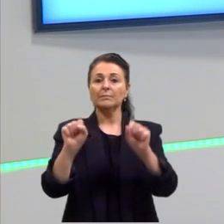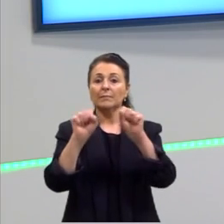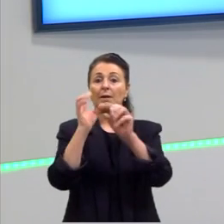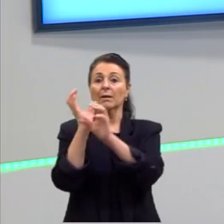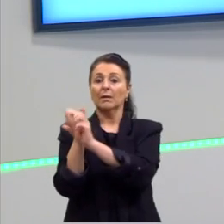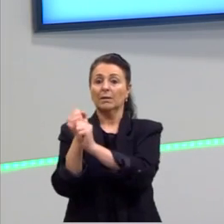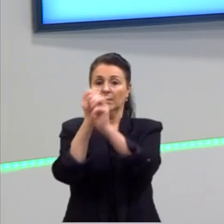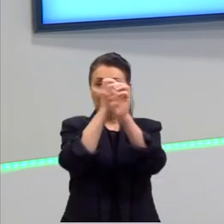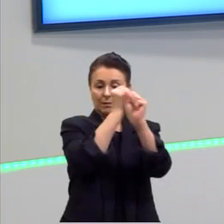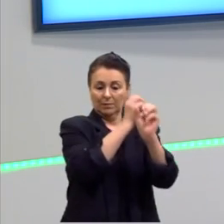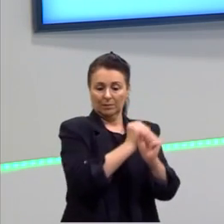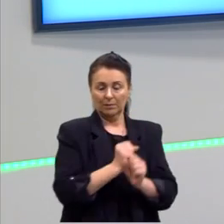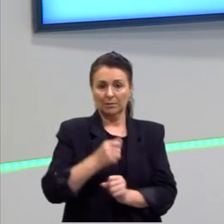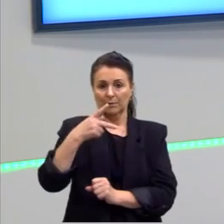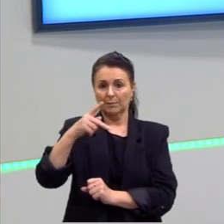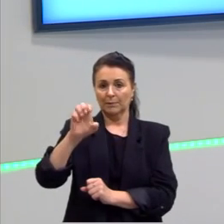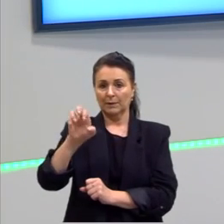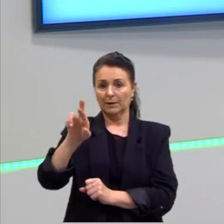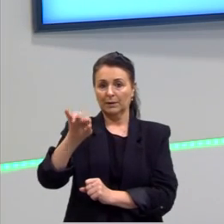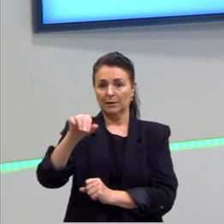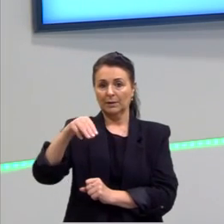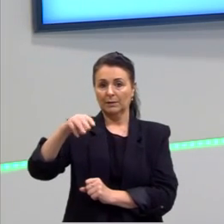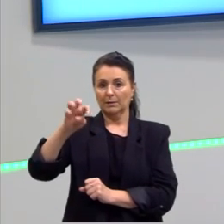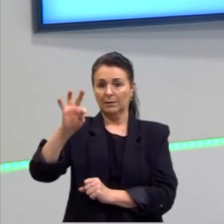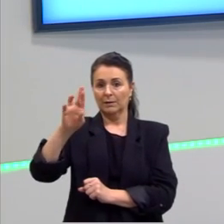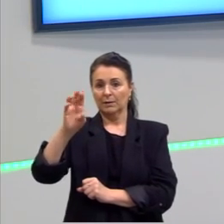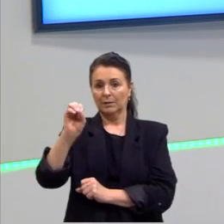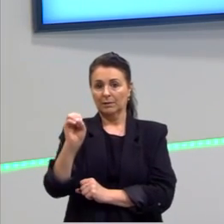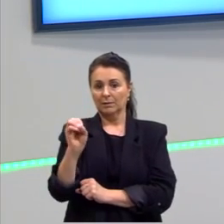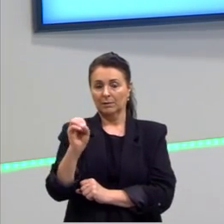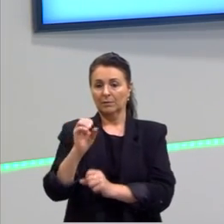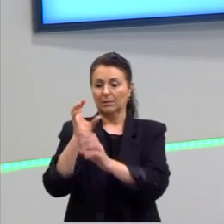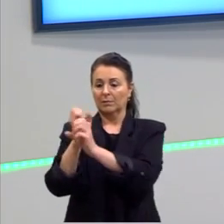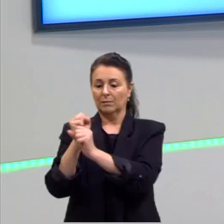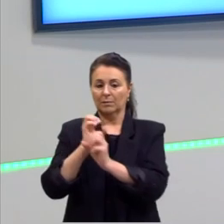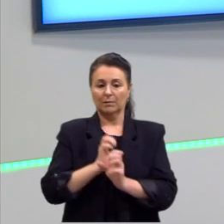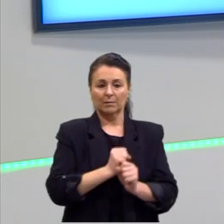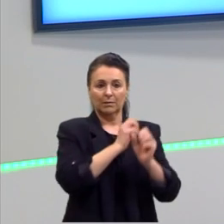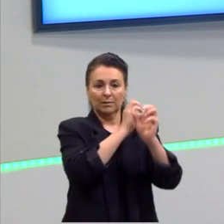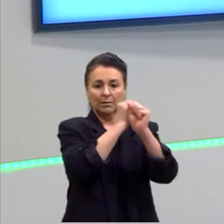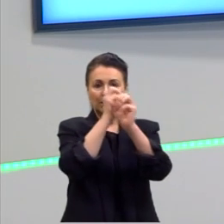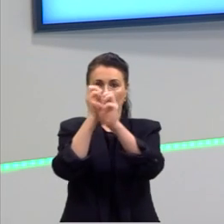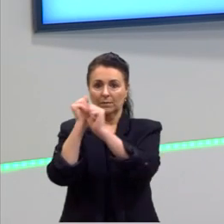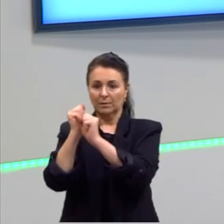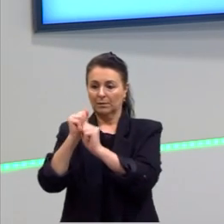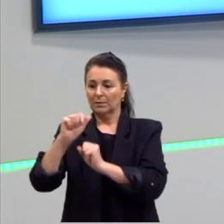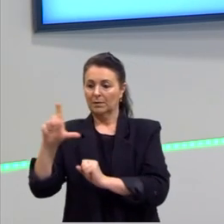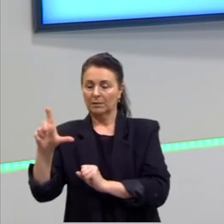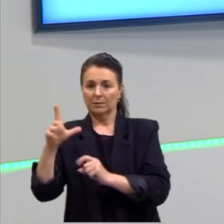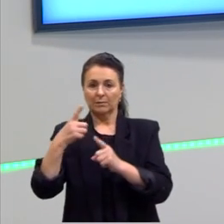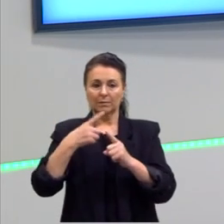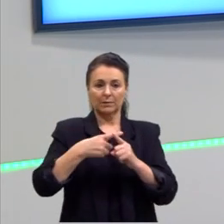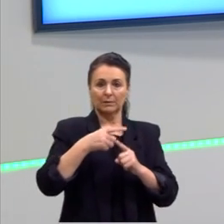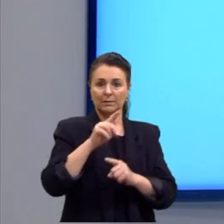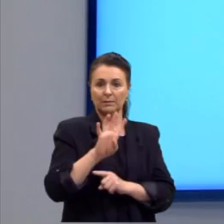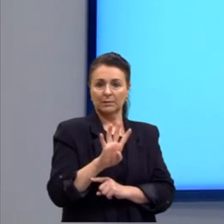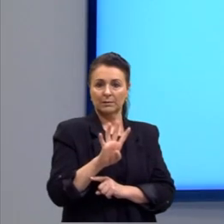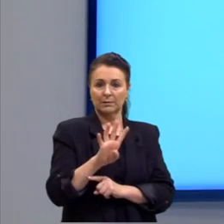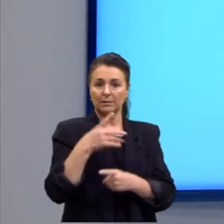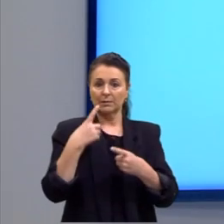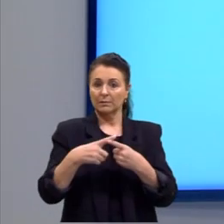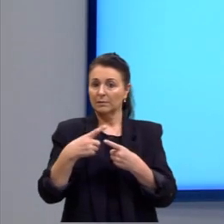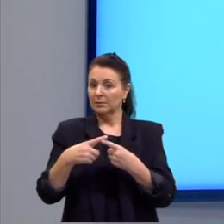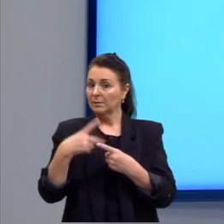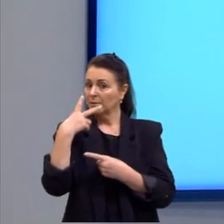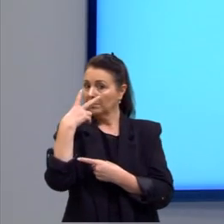medidas de todos os lados Como é que os lados são iguais então nós temos a medida do lado vezes quatro né por